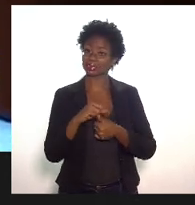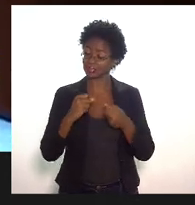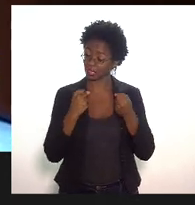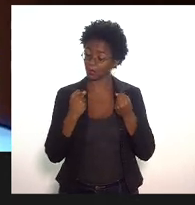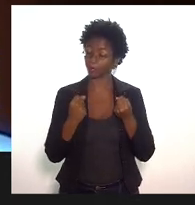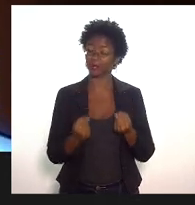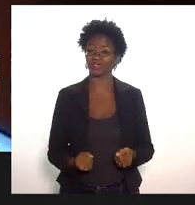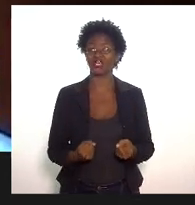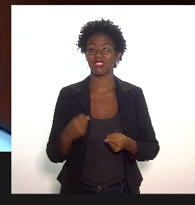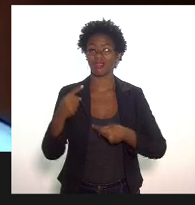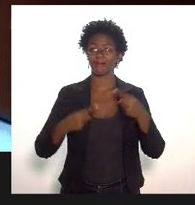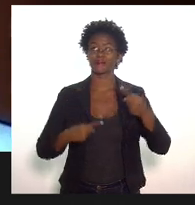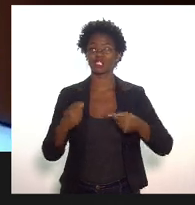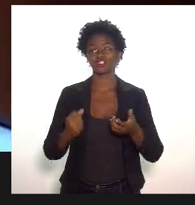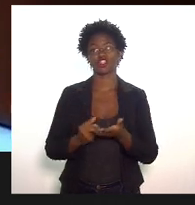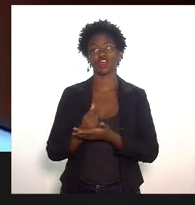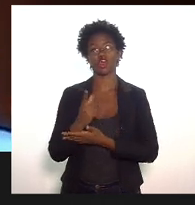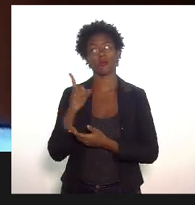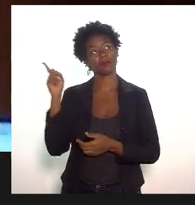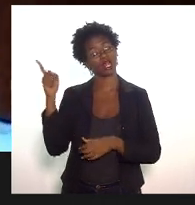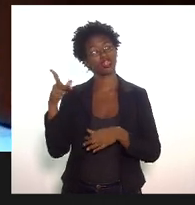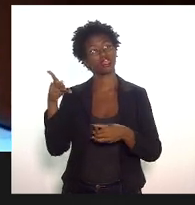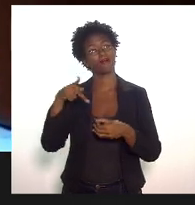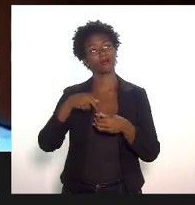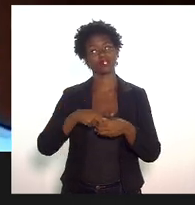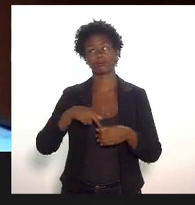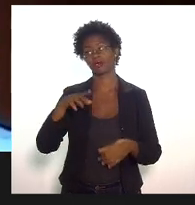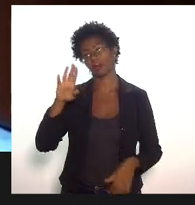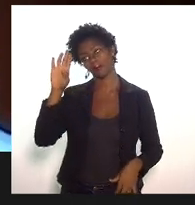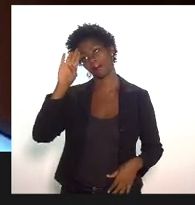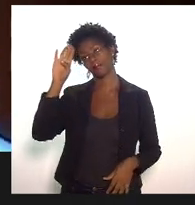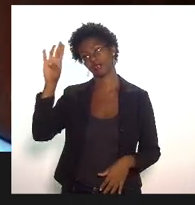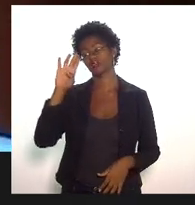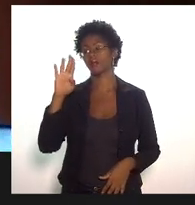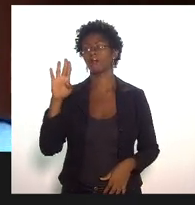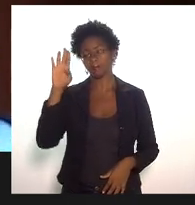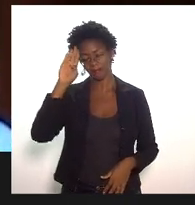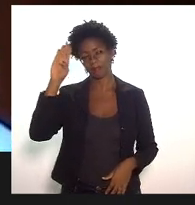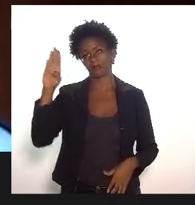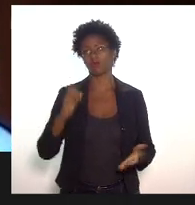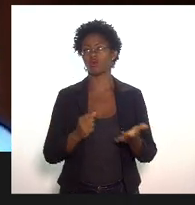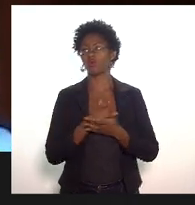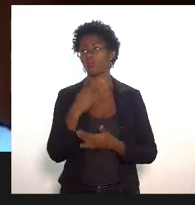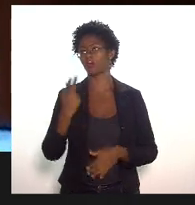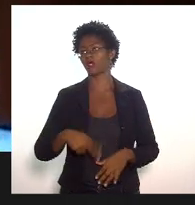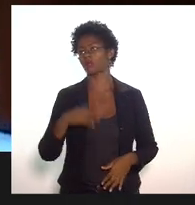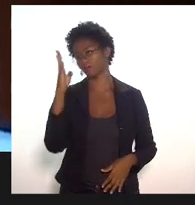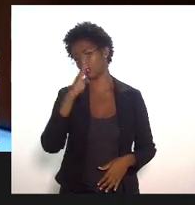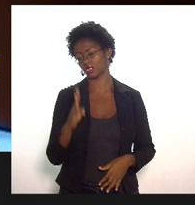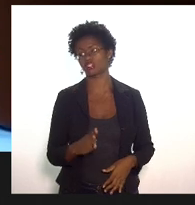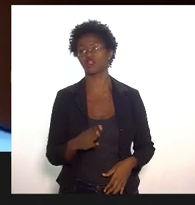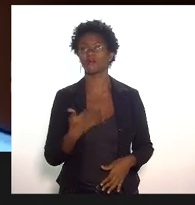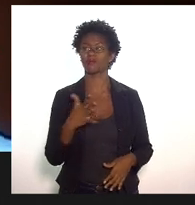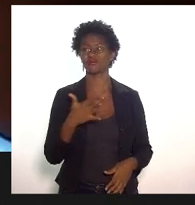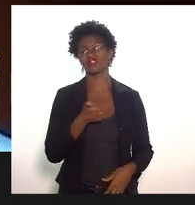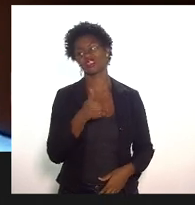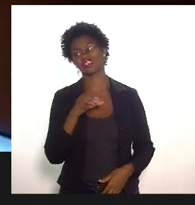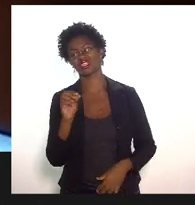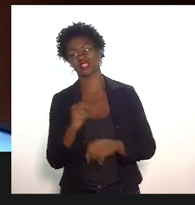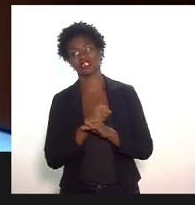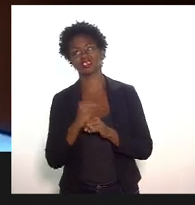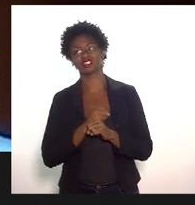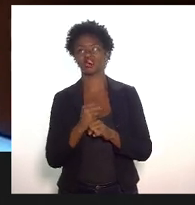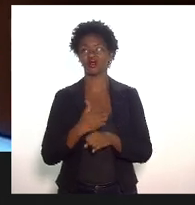de compras da Petrobras, que é o principal cliente do setor no Brasil, que durante quase 10 anos, aproximadamente, a